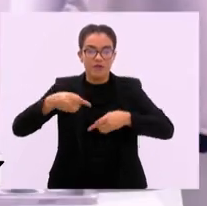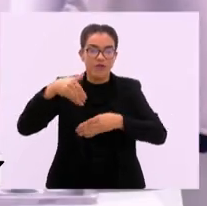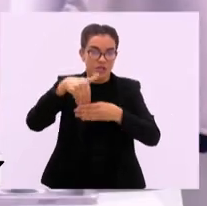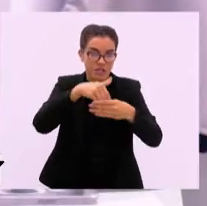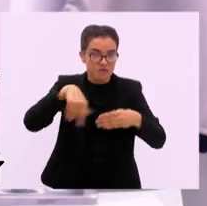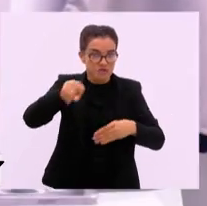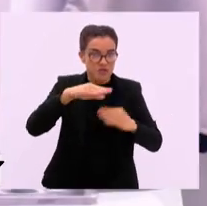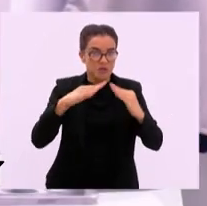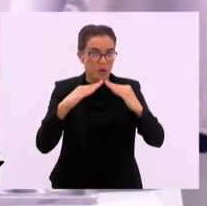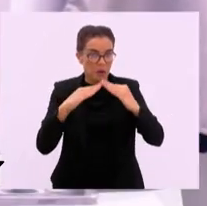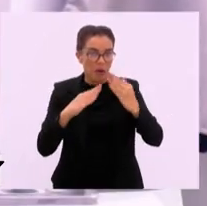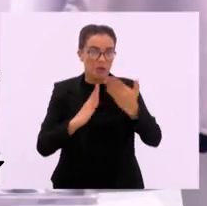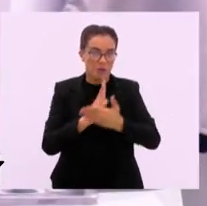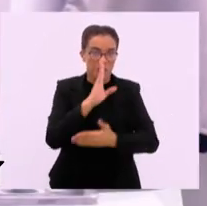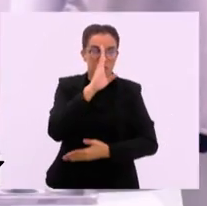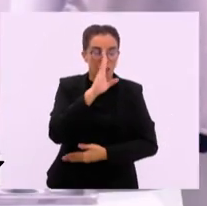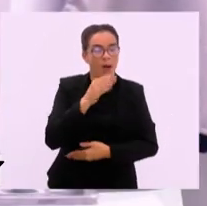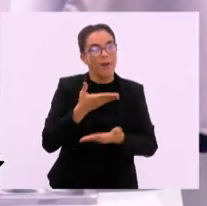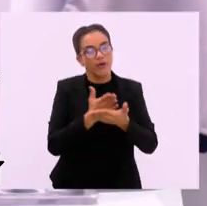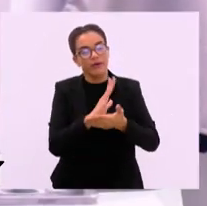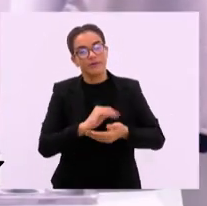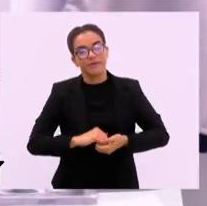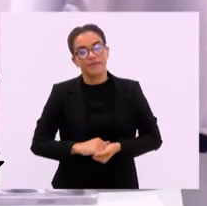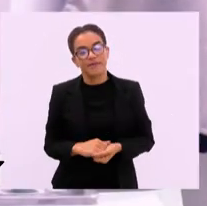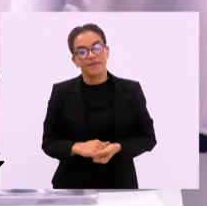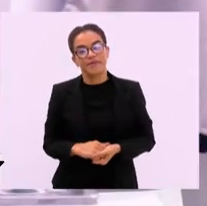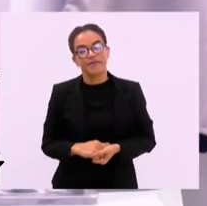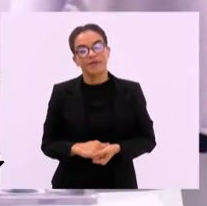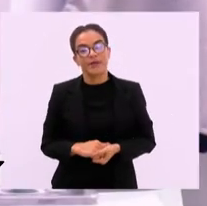senhores que aprovam, permaneçam como estão, aprovados.